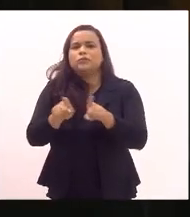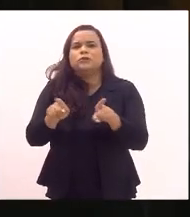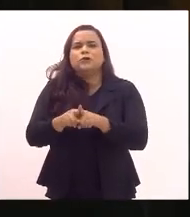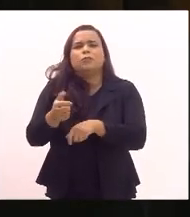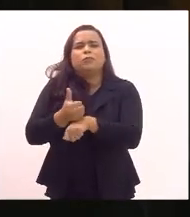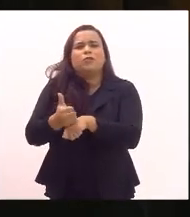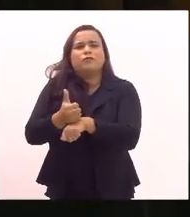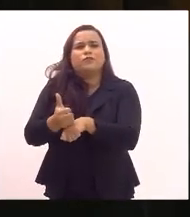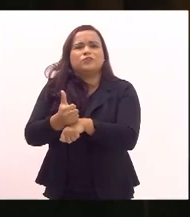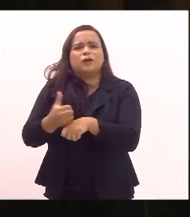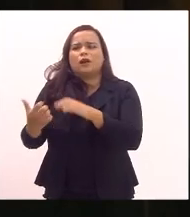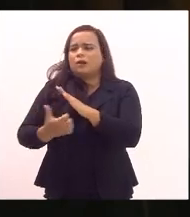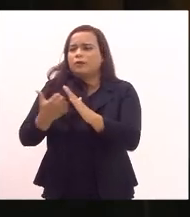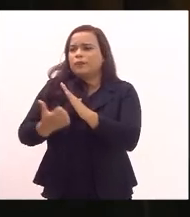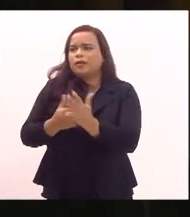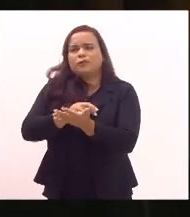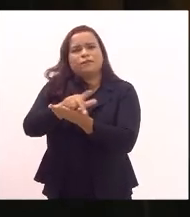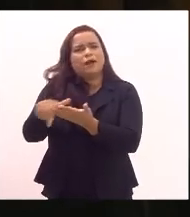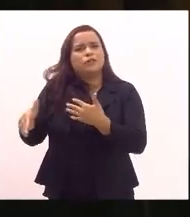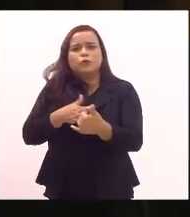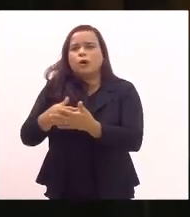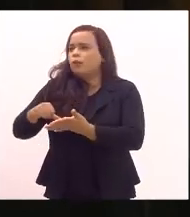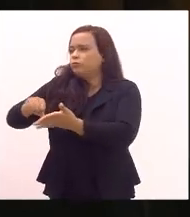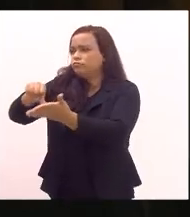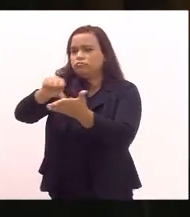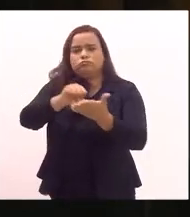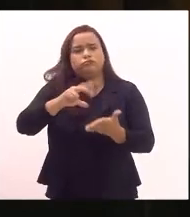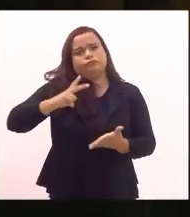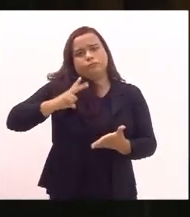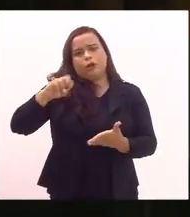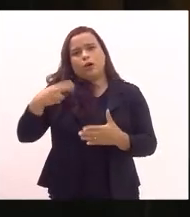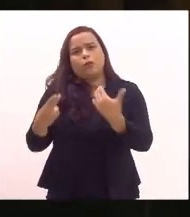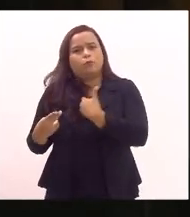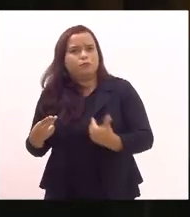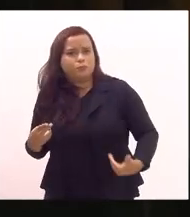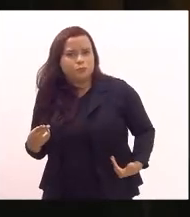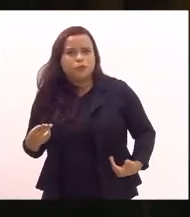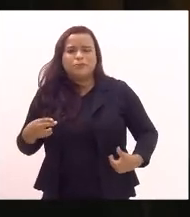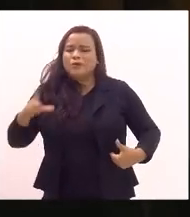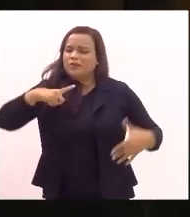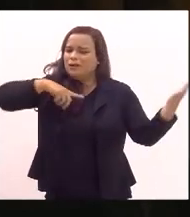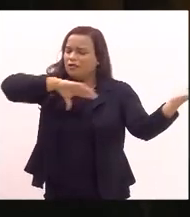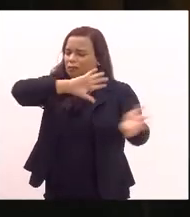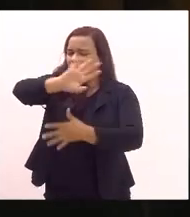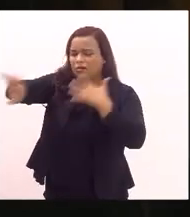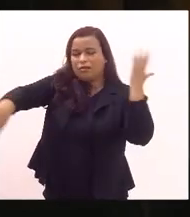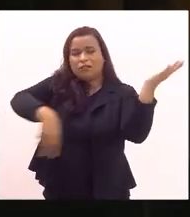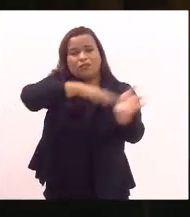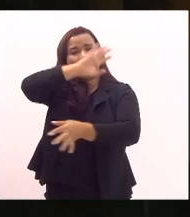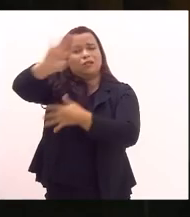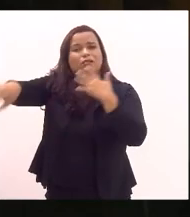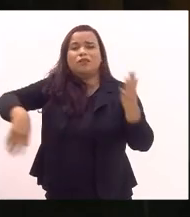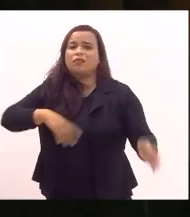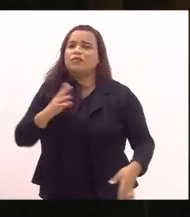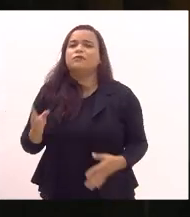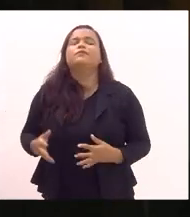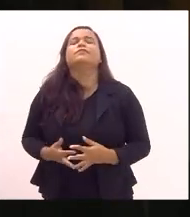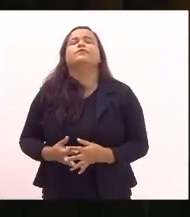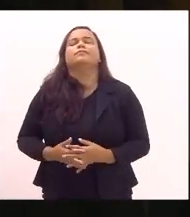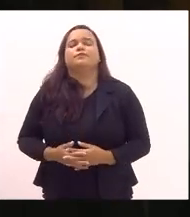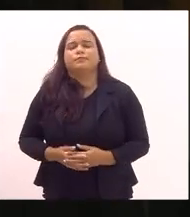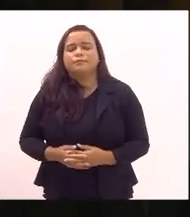profissionais das empresas seja de qualquer setor privado ou público tá um transtorno tá um caos